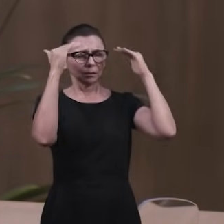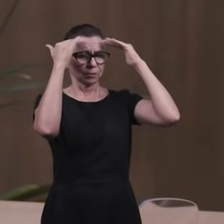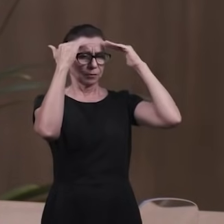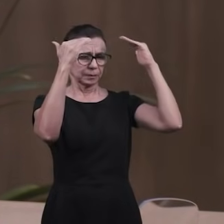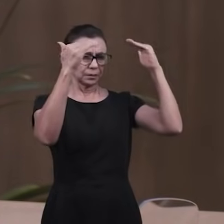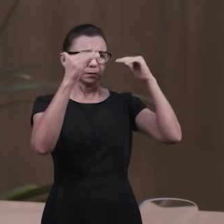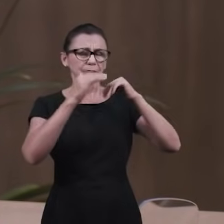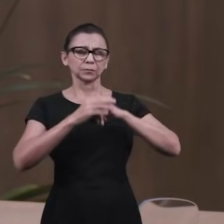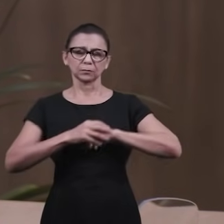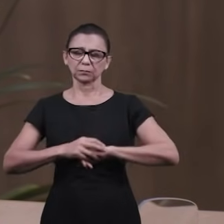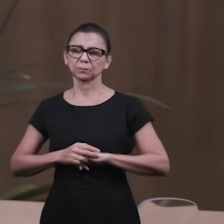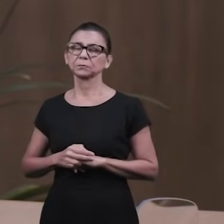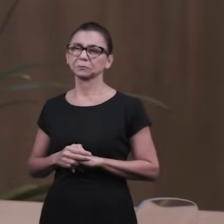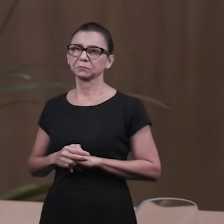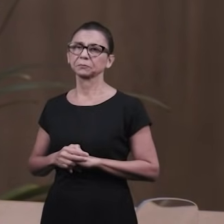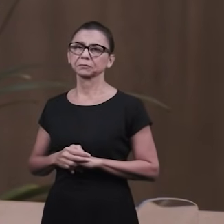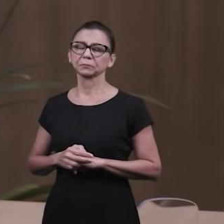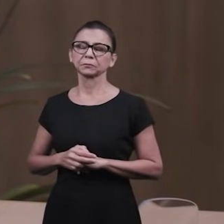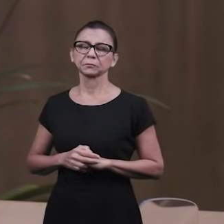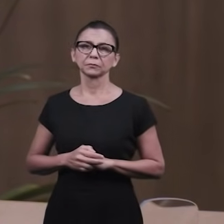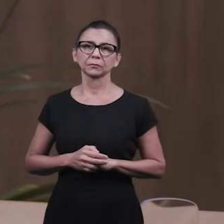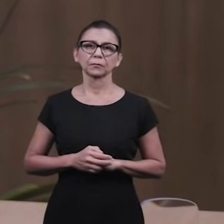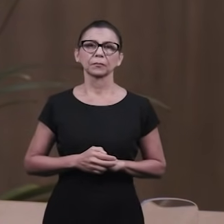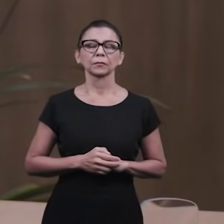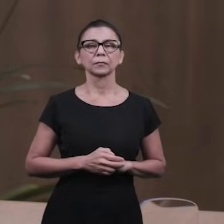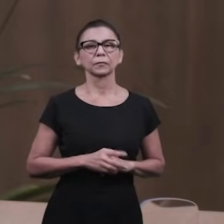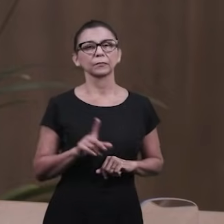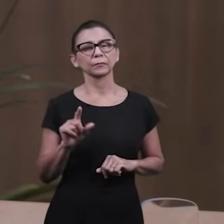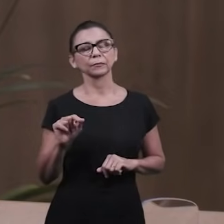sem problema, entendeu? Então,